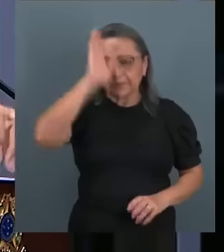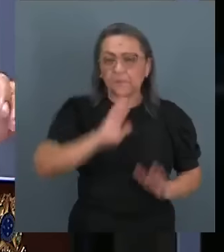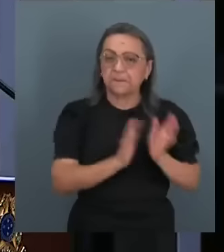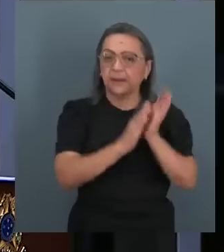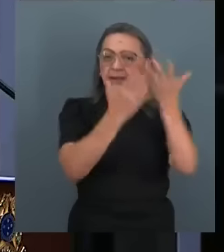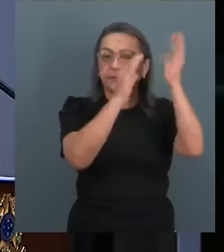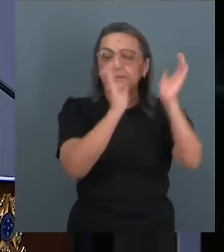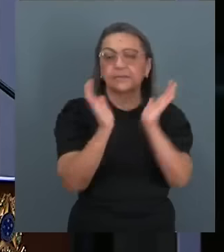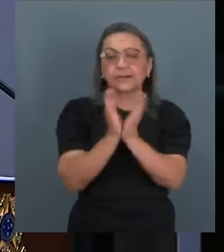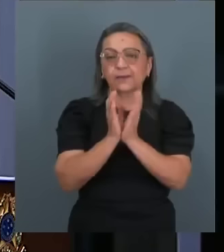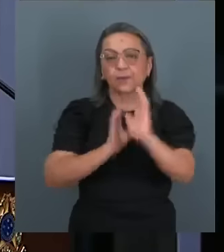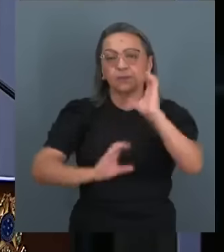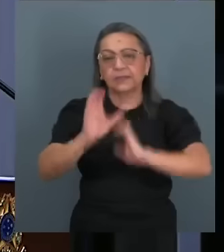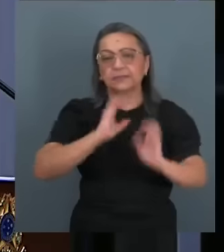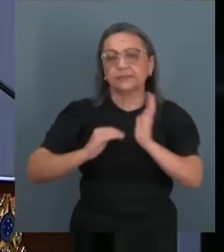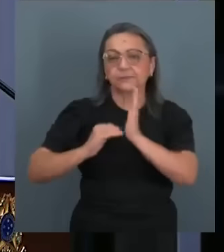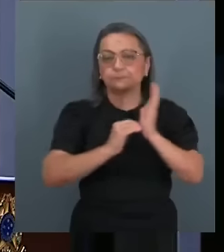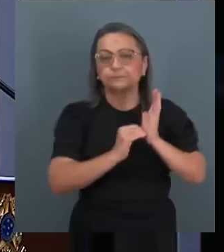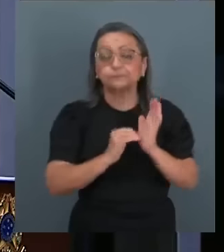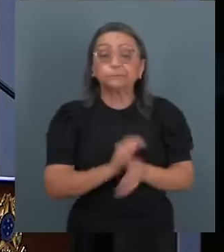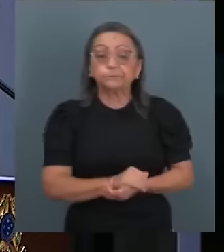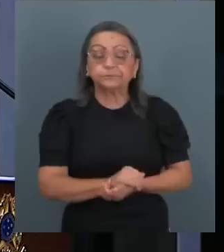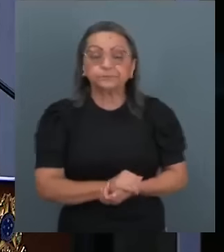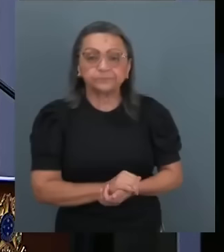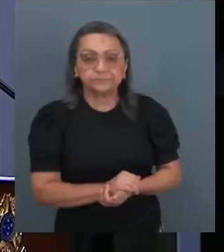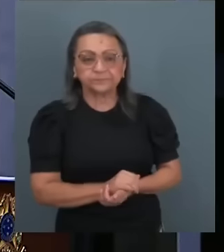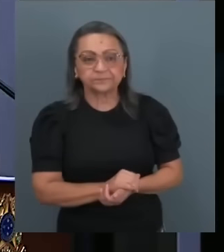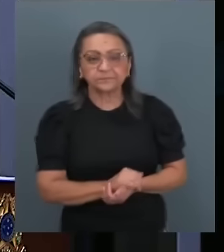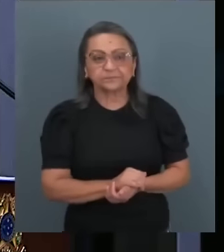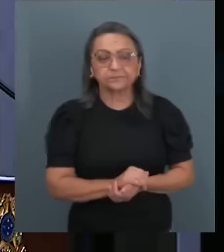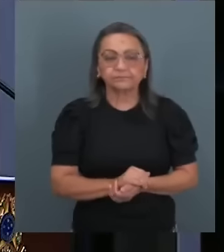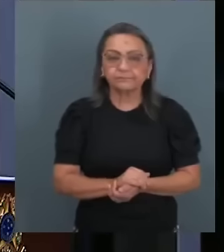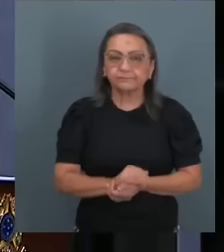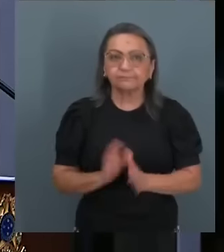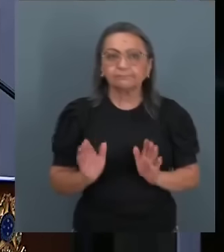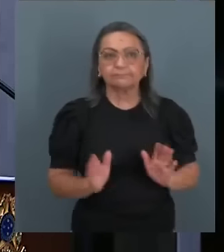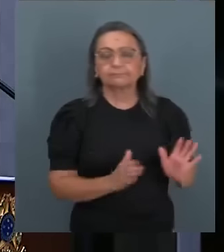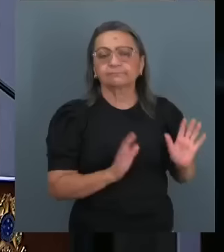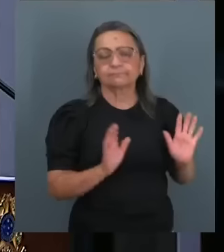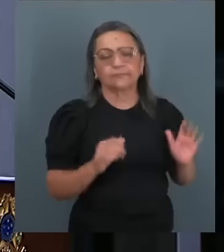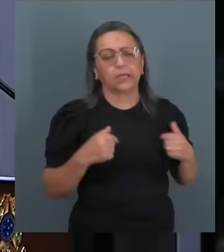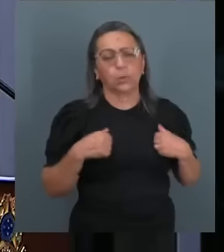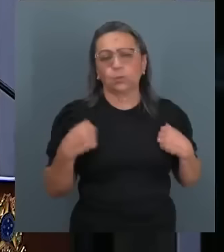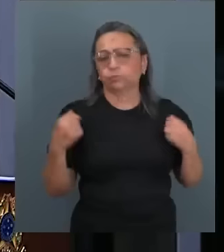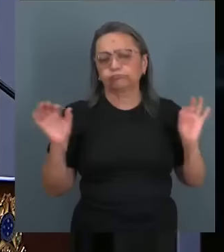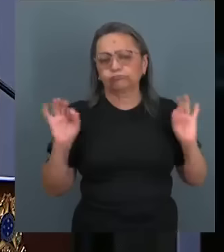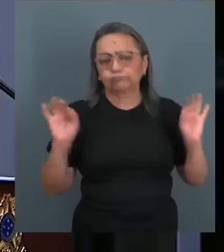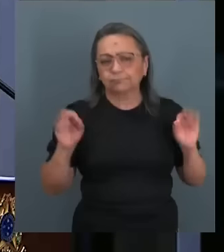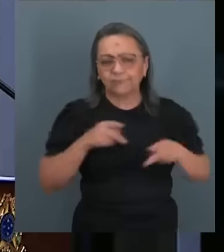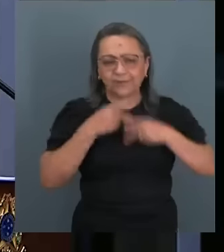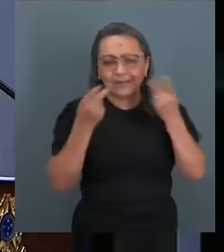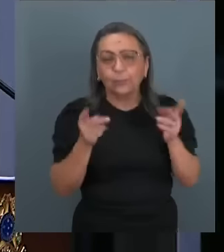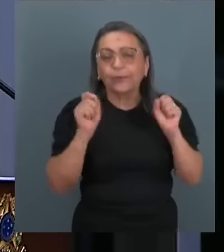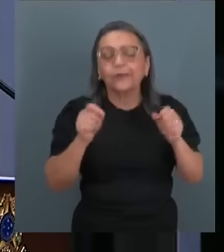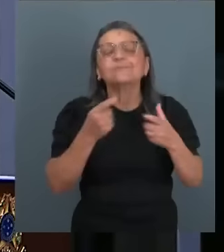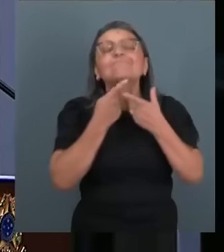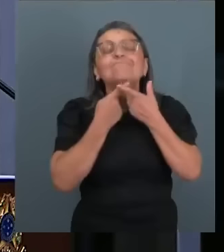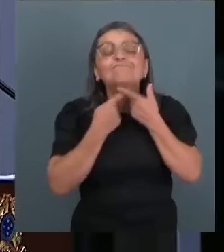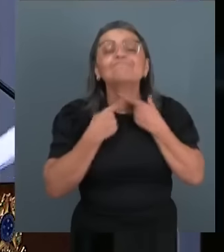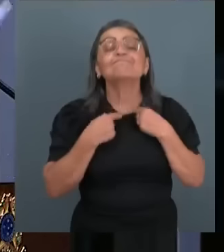da comunicação da casa. Mas, presidente, é o seguinte, eu não vou falar aqui hoje o que eu gostaria muito